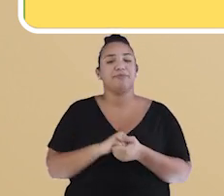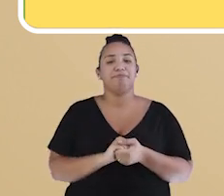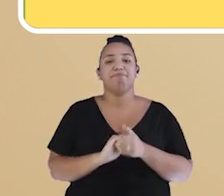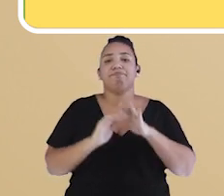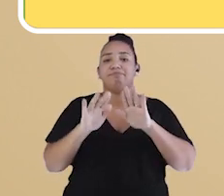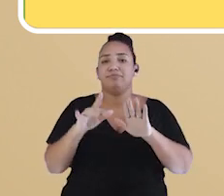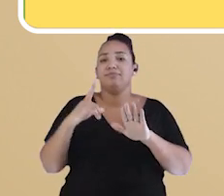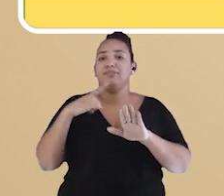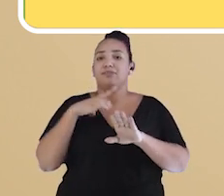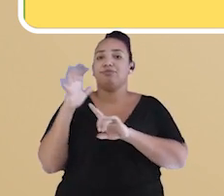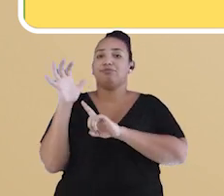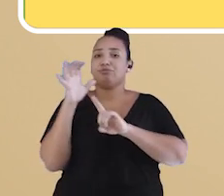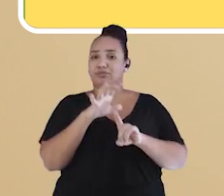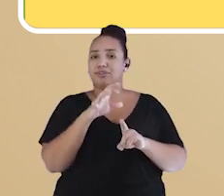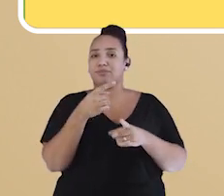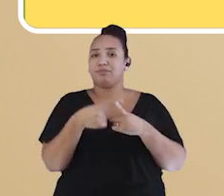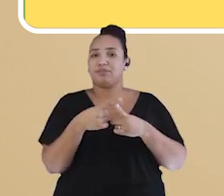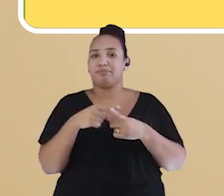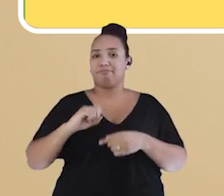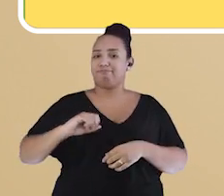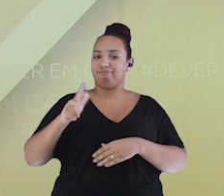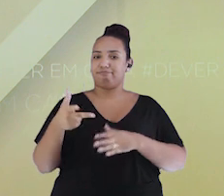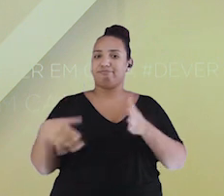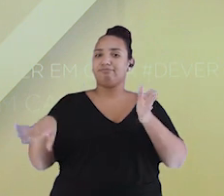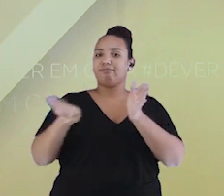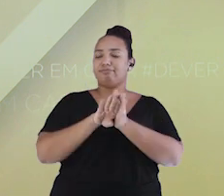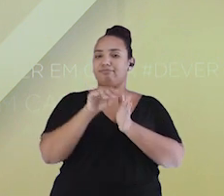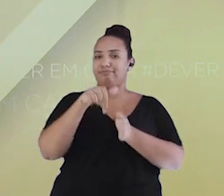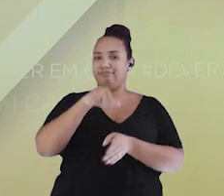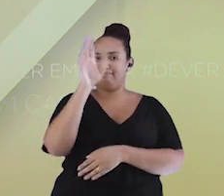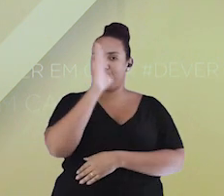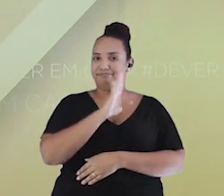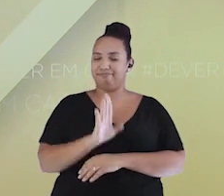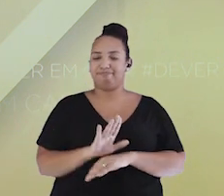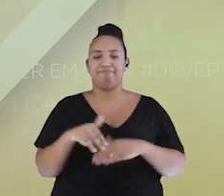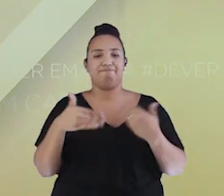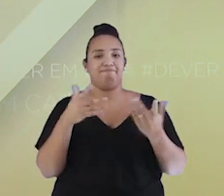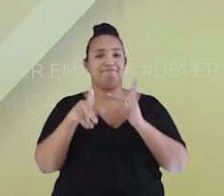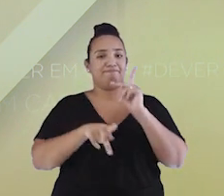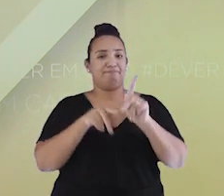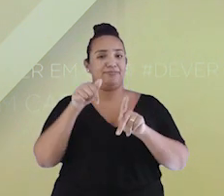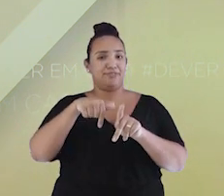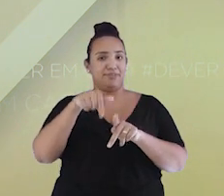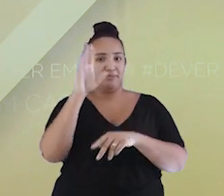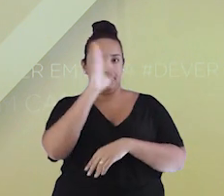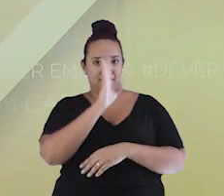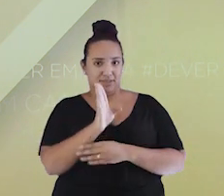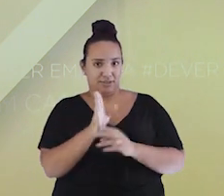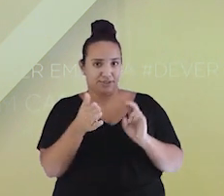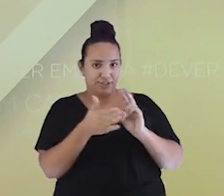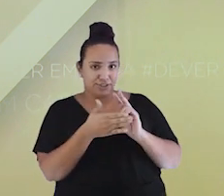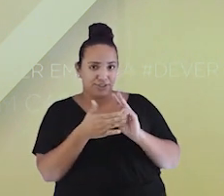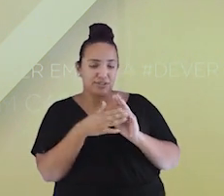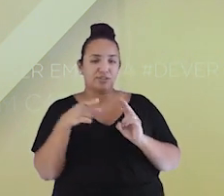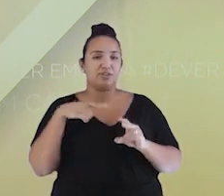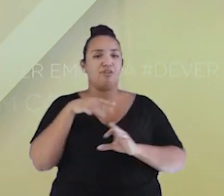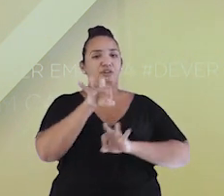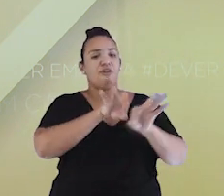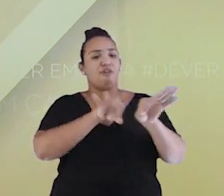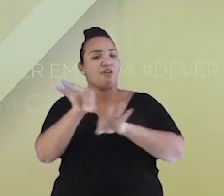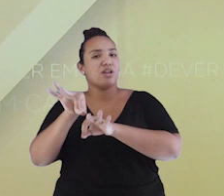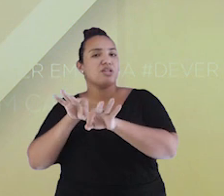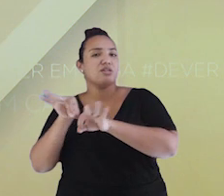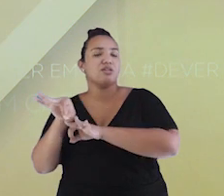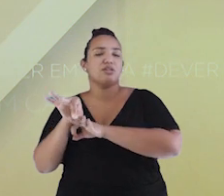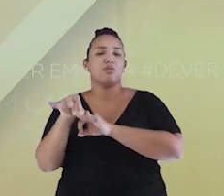afetado diretamente pela chegada dos portugueses. Esses povos até hoje se organizam nos espaços de uma